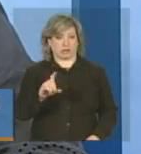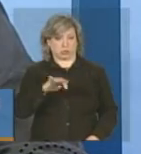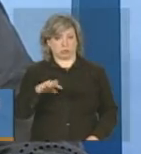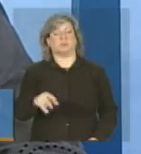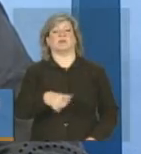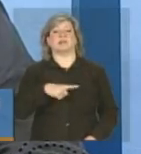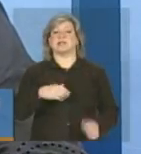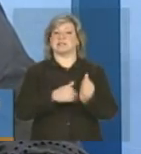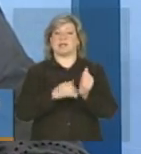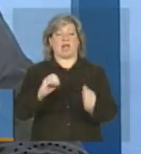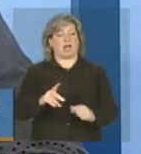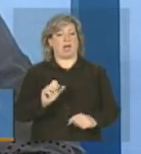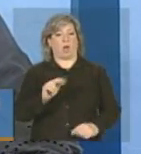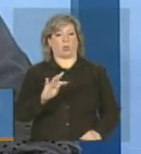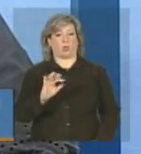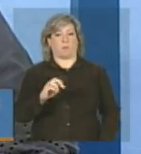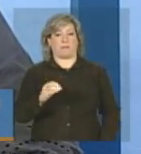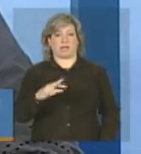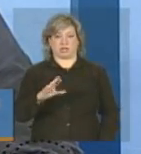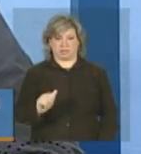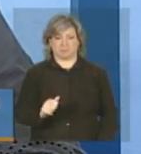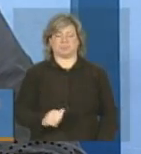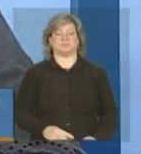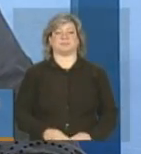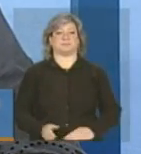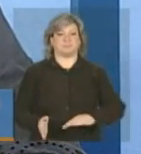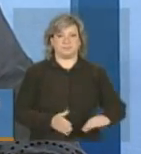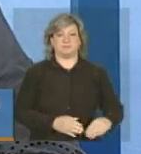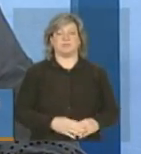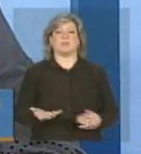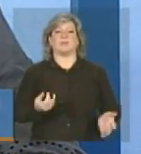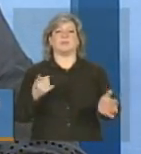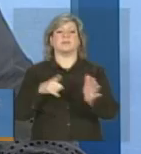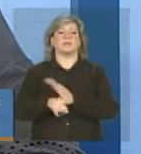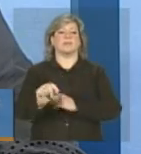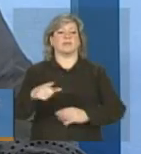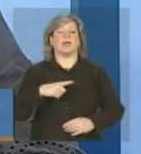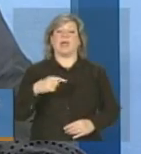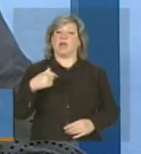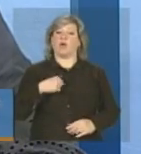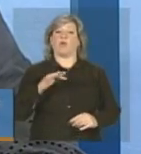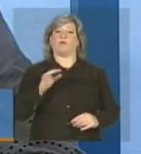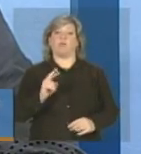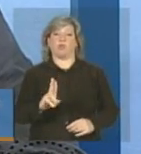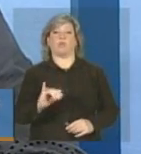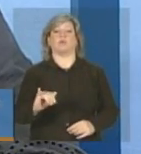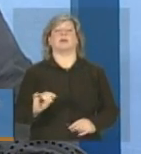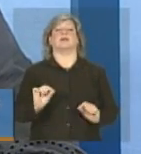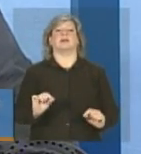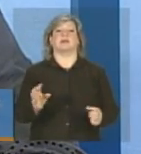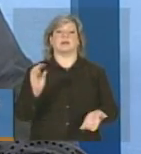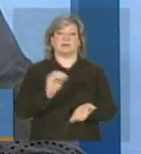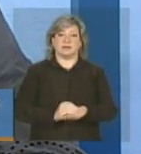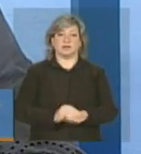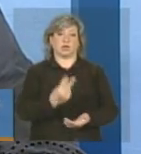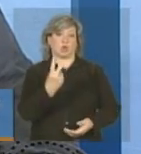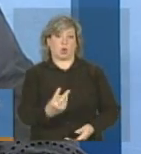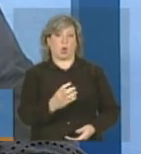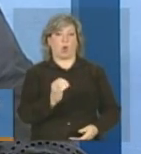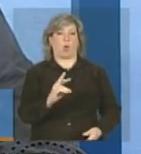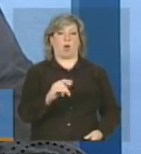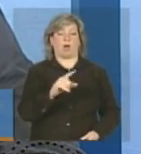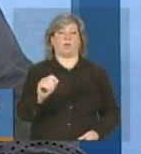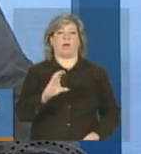à próxima pergunta. Estou com um problema, pois fui cadastrada em dois órgãos.